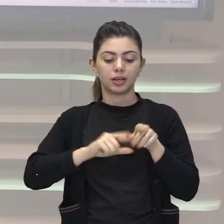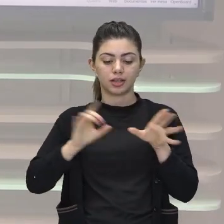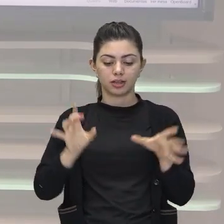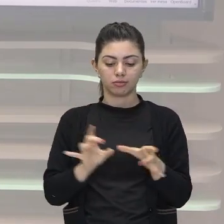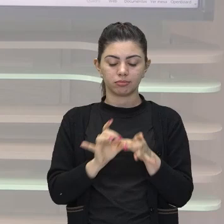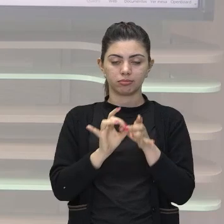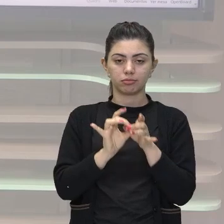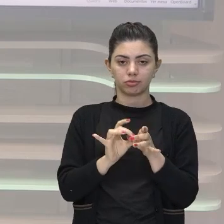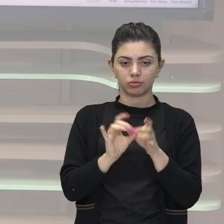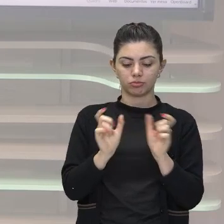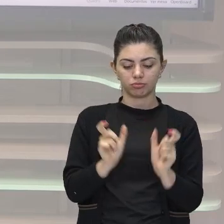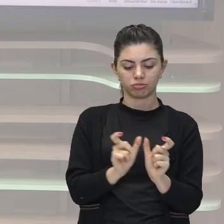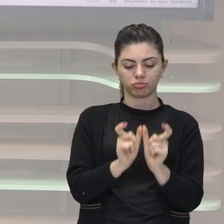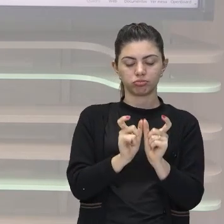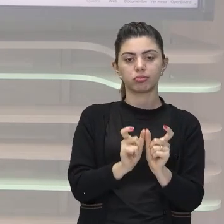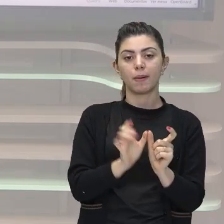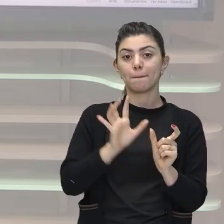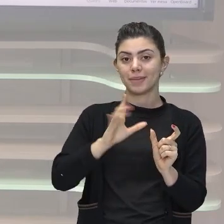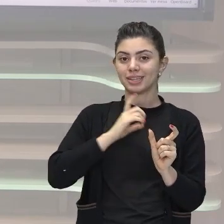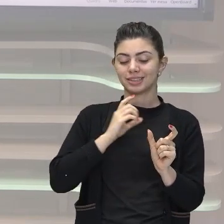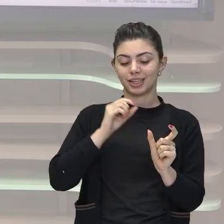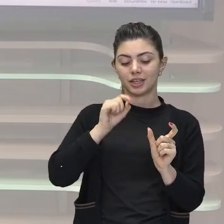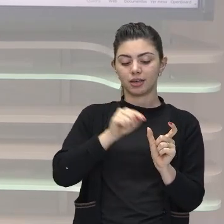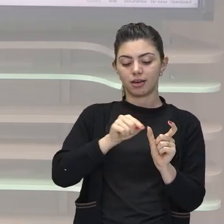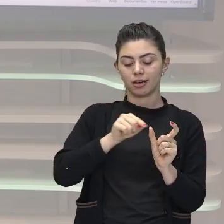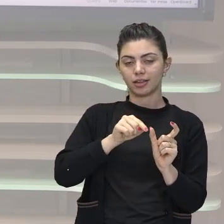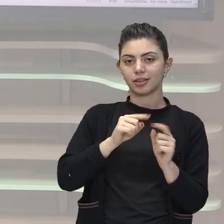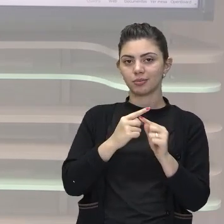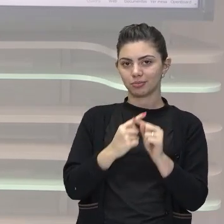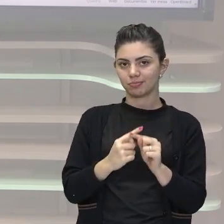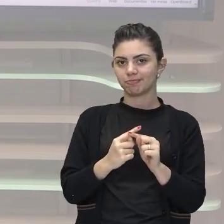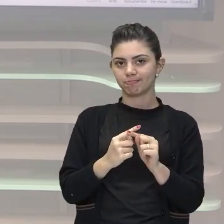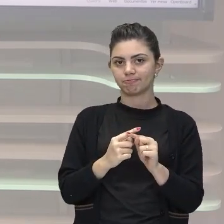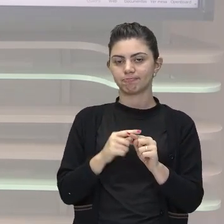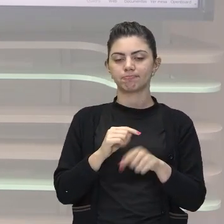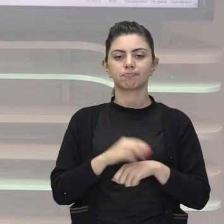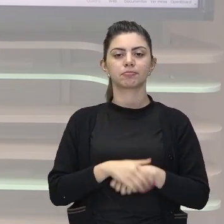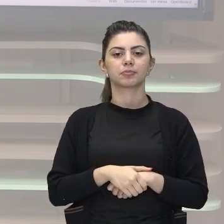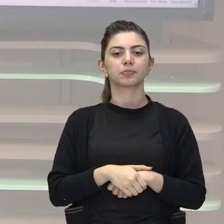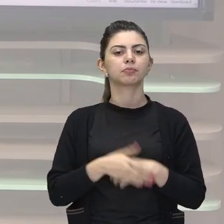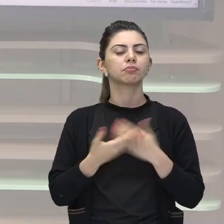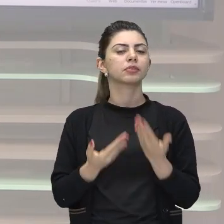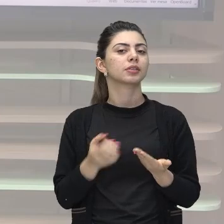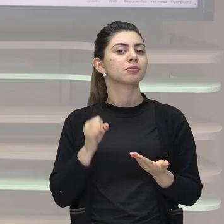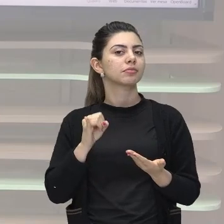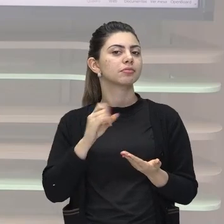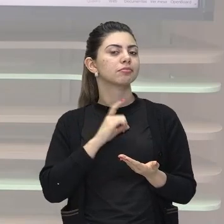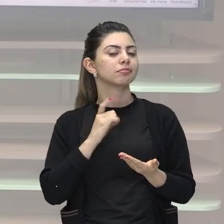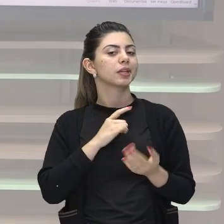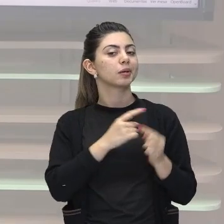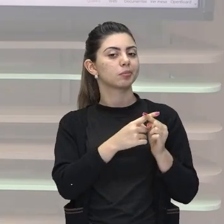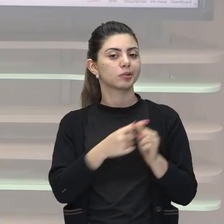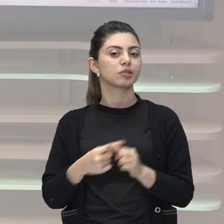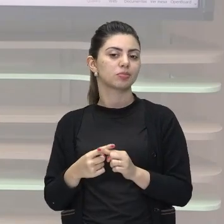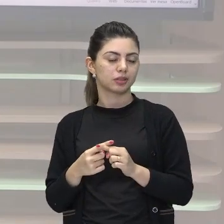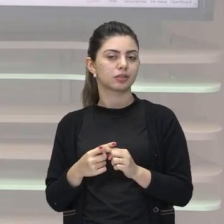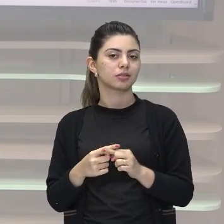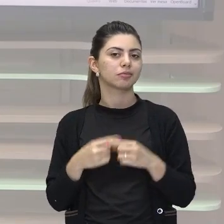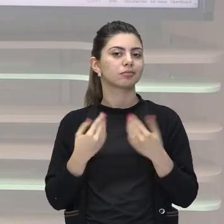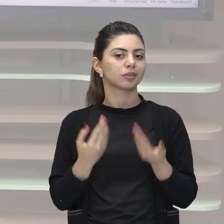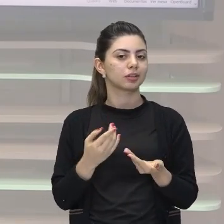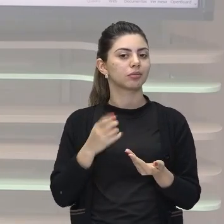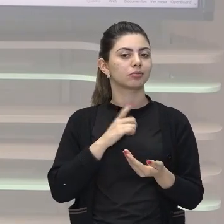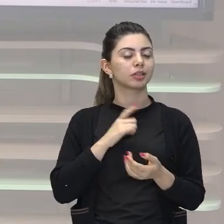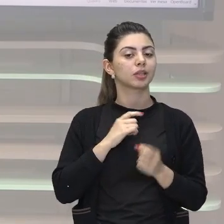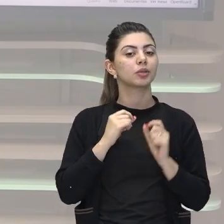embora não apareça, entre elas existe uma multiplicação. Ora, se existe multiplicação, então é porque esse